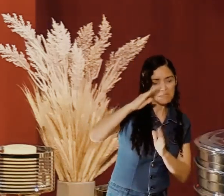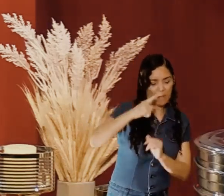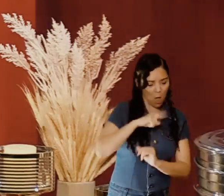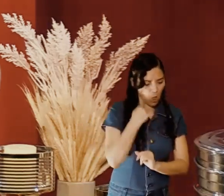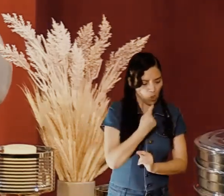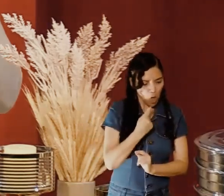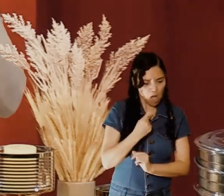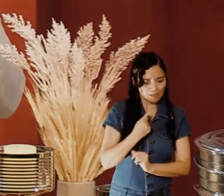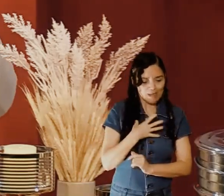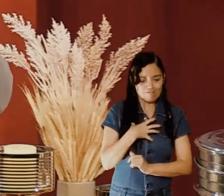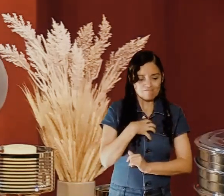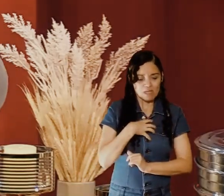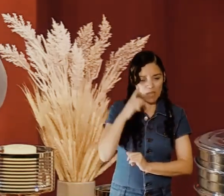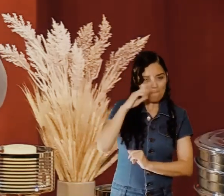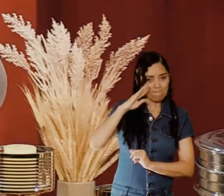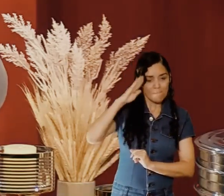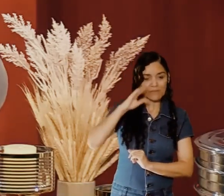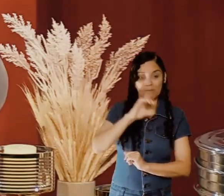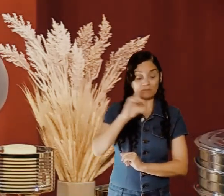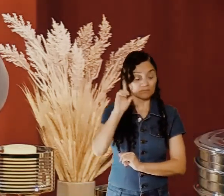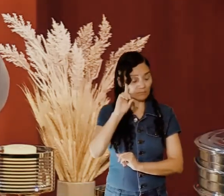Deus desenvolve o seu plano.